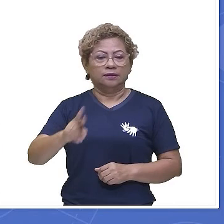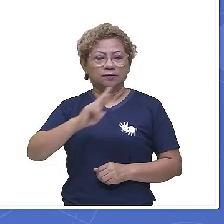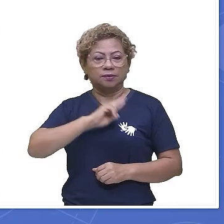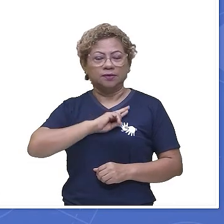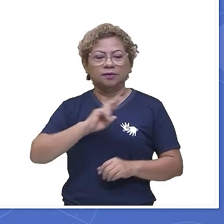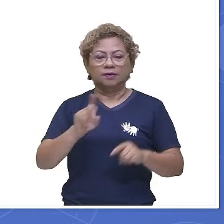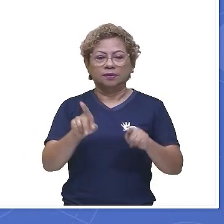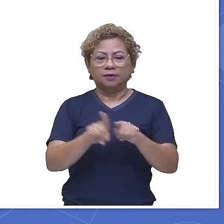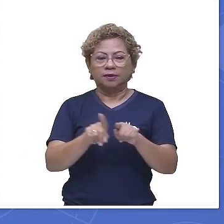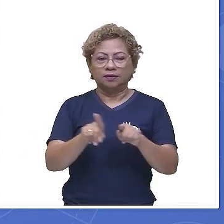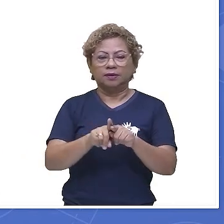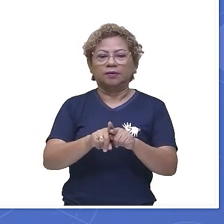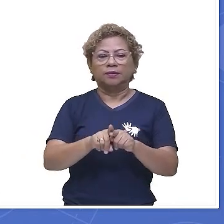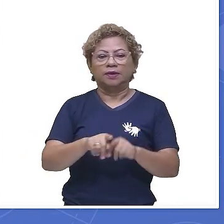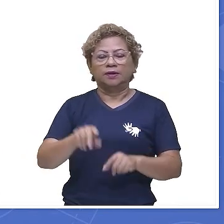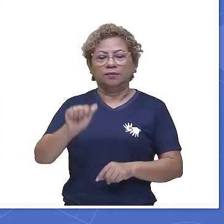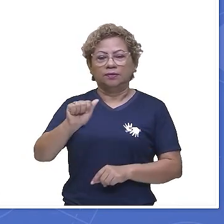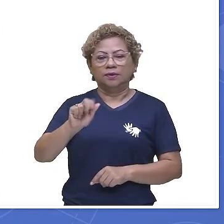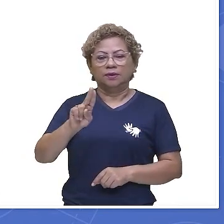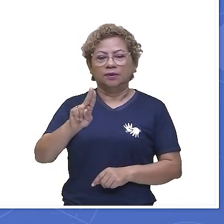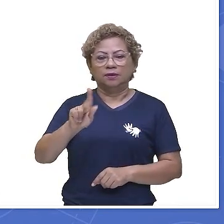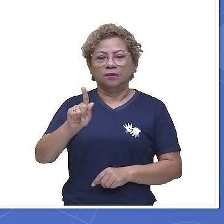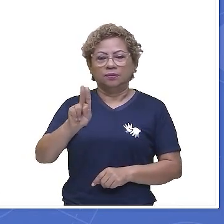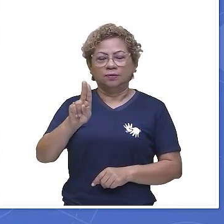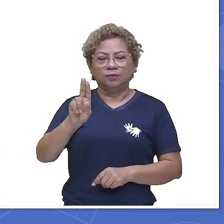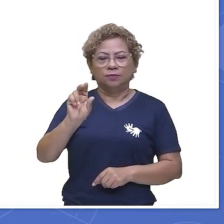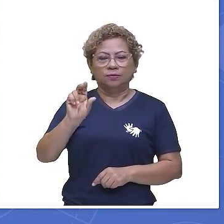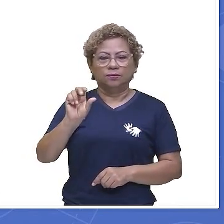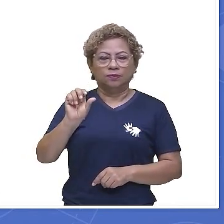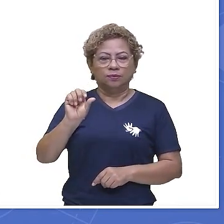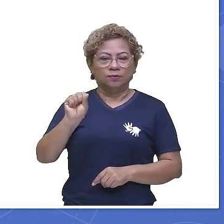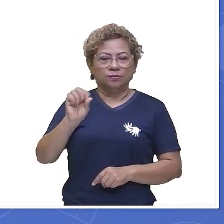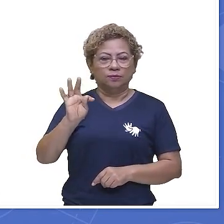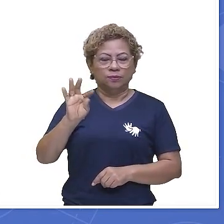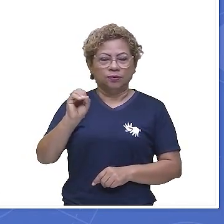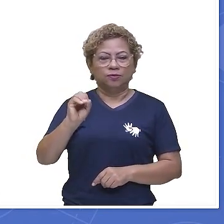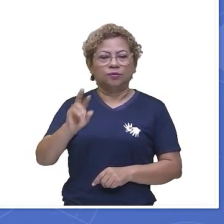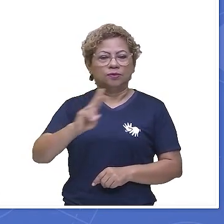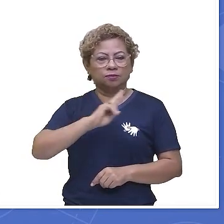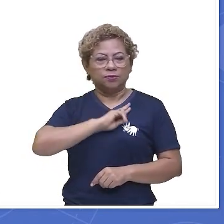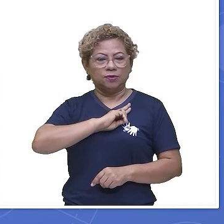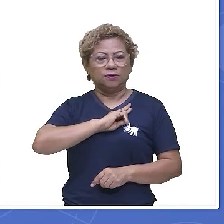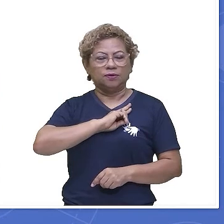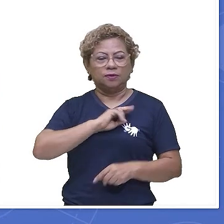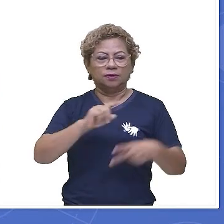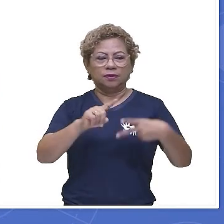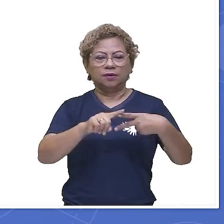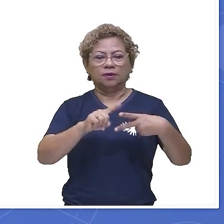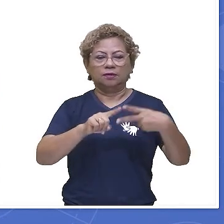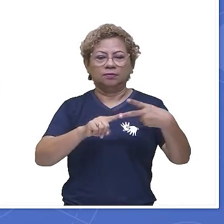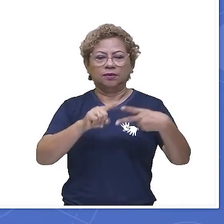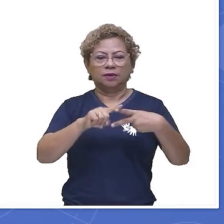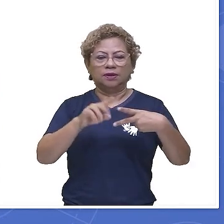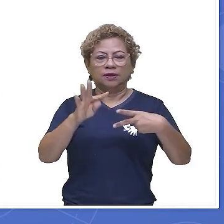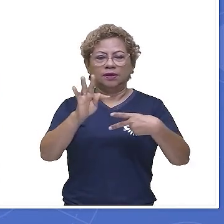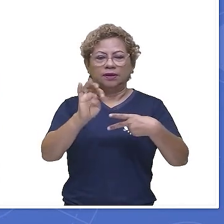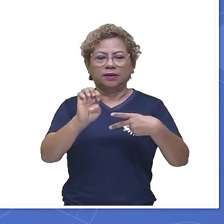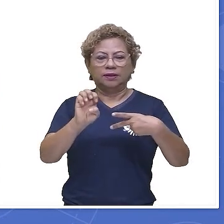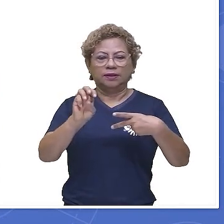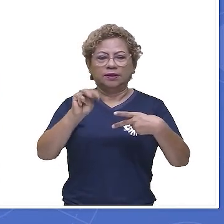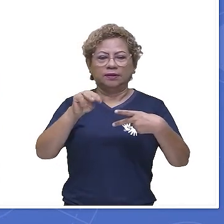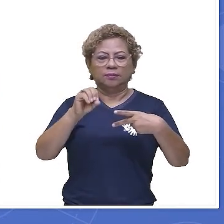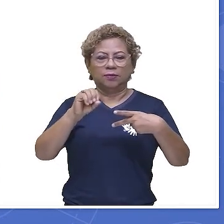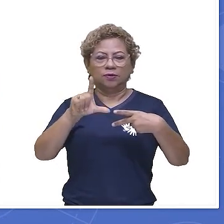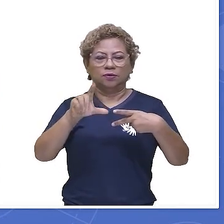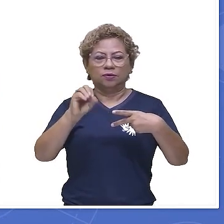Temos mais um aluno, Augusto, né? Colocando aí também na letra A, termologia, na letra B, física ondulatória, e